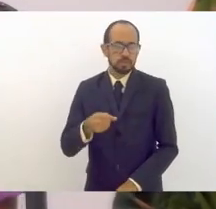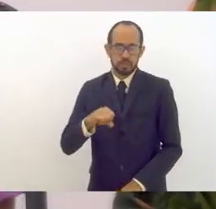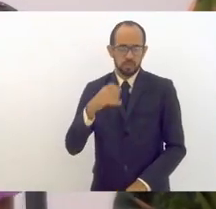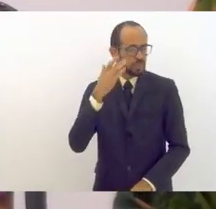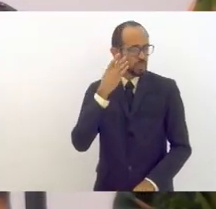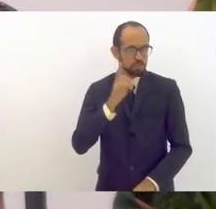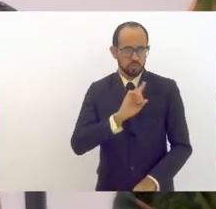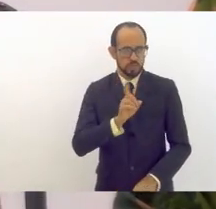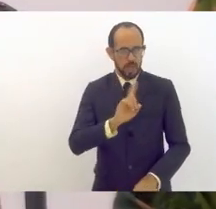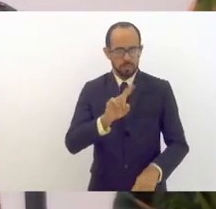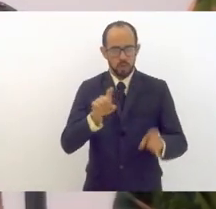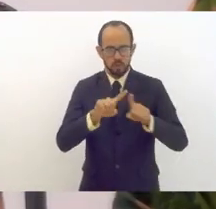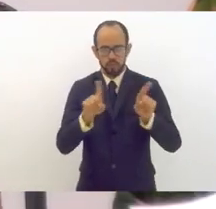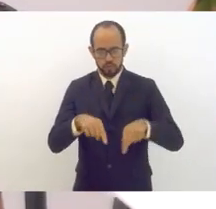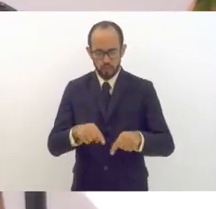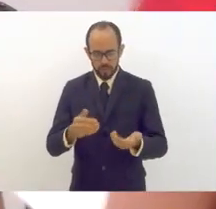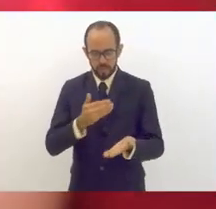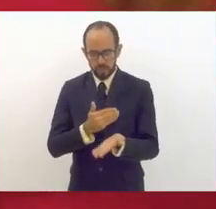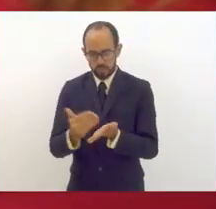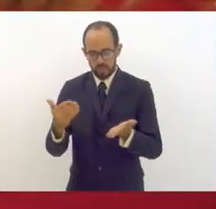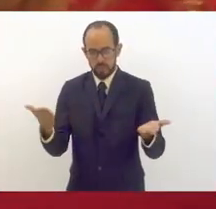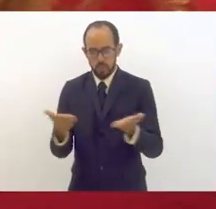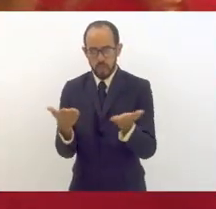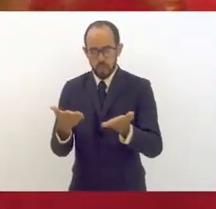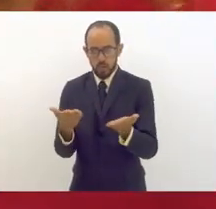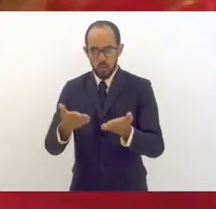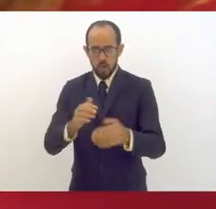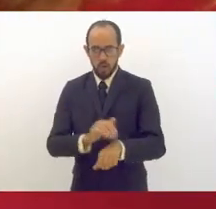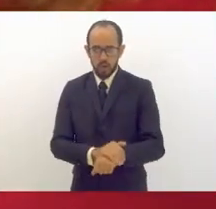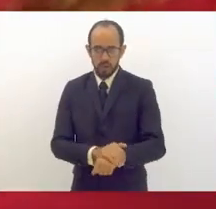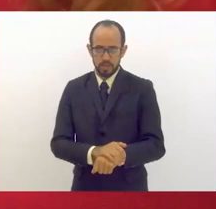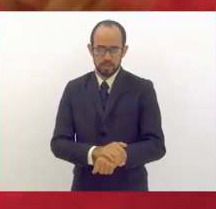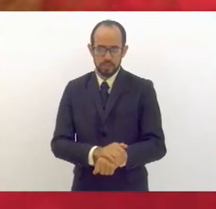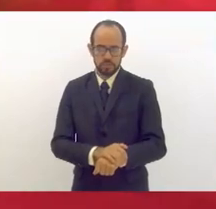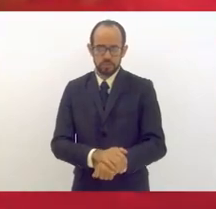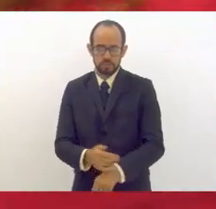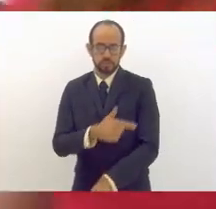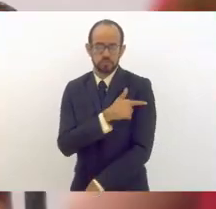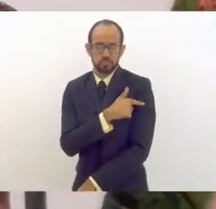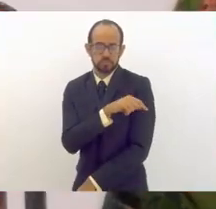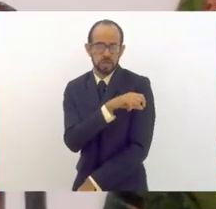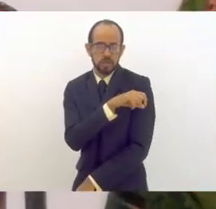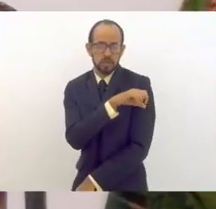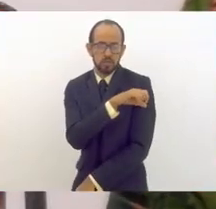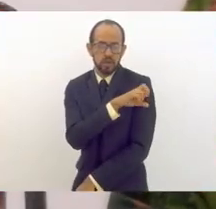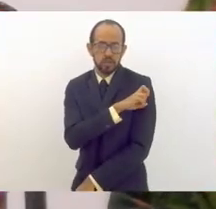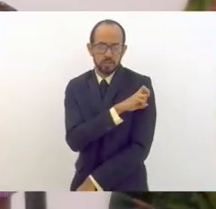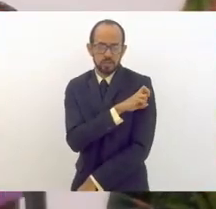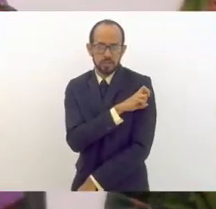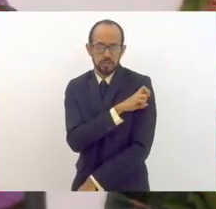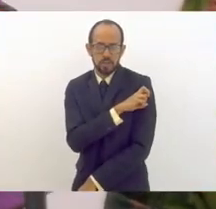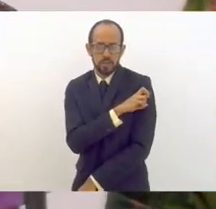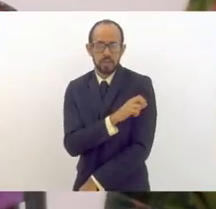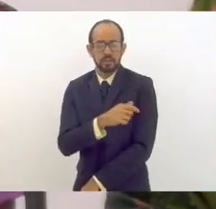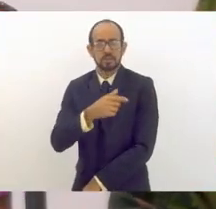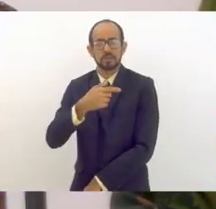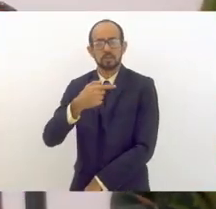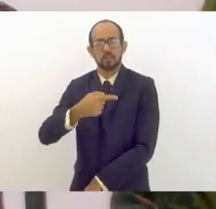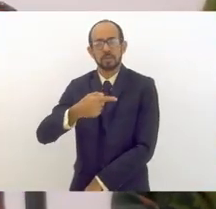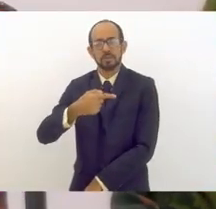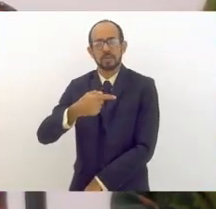funcionário de escola, início de carreira, no nível elementar, o vencimento inicial é